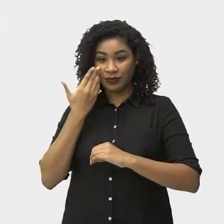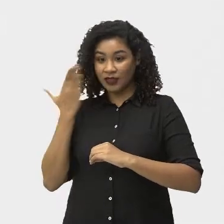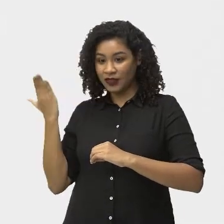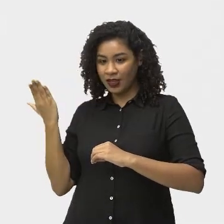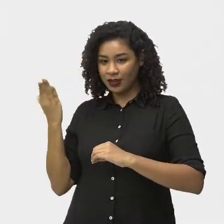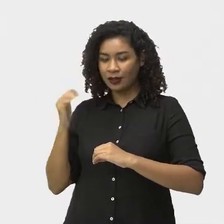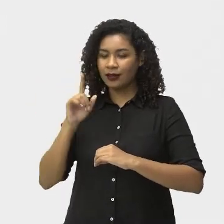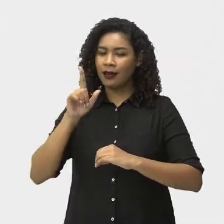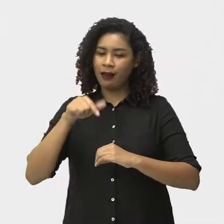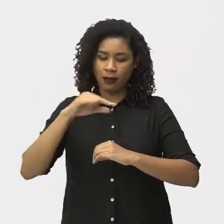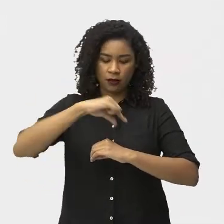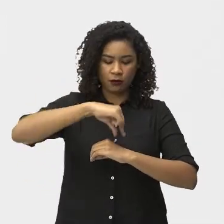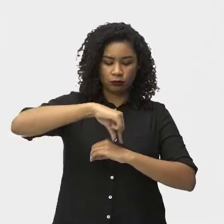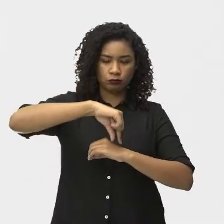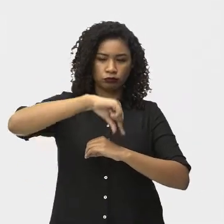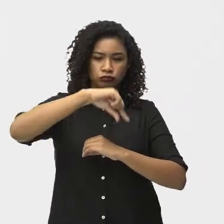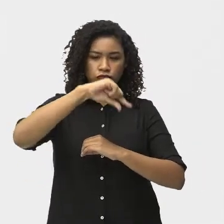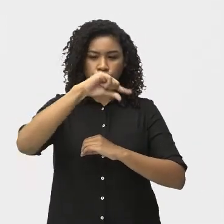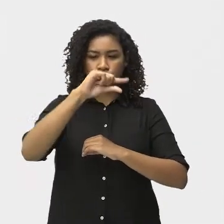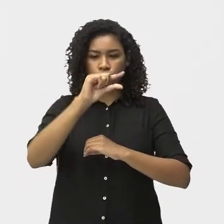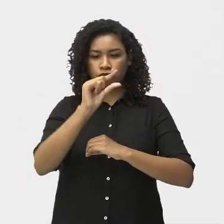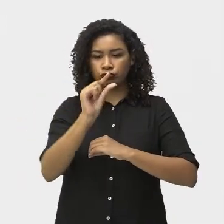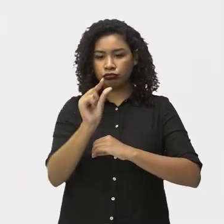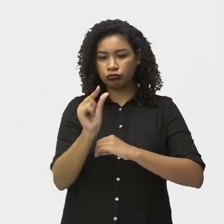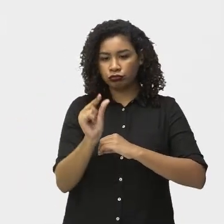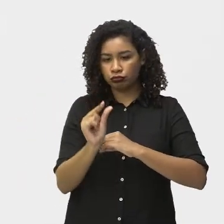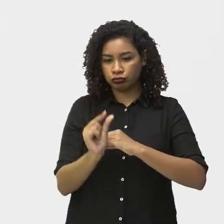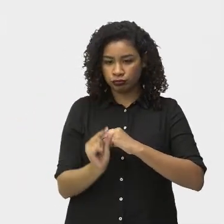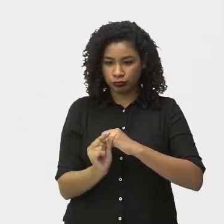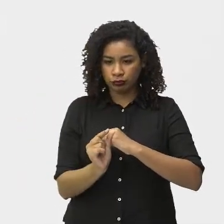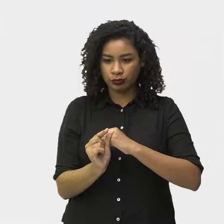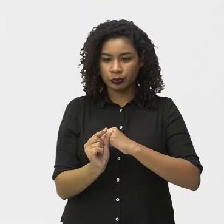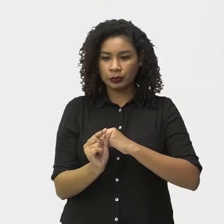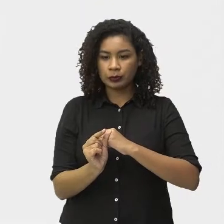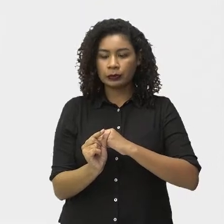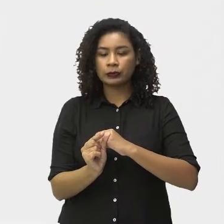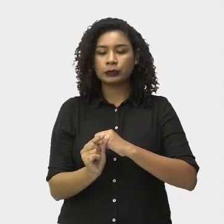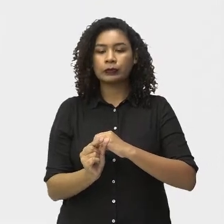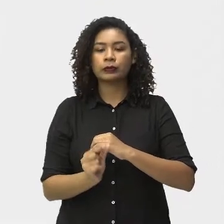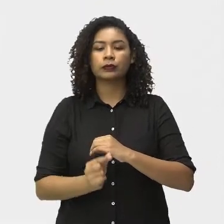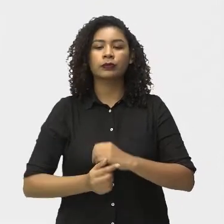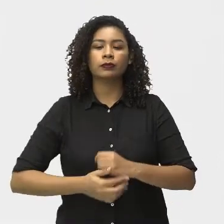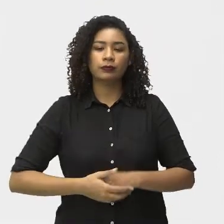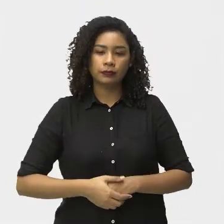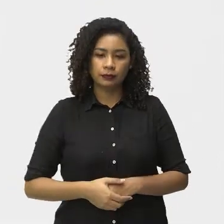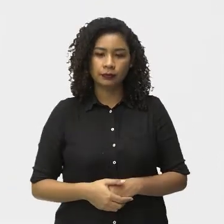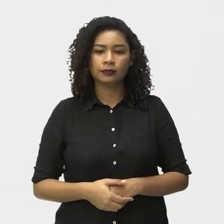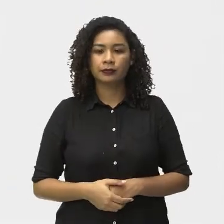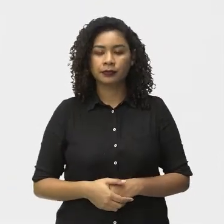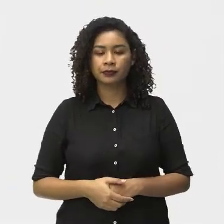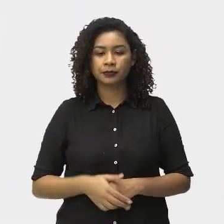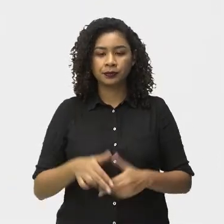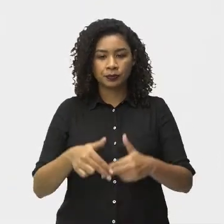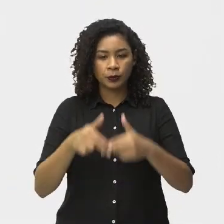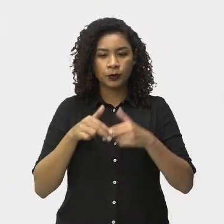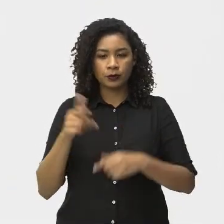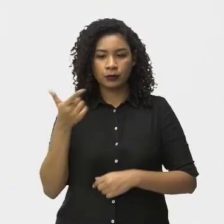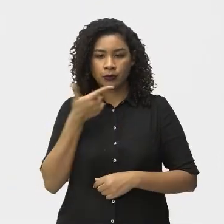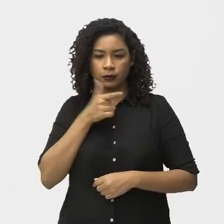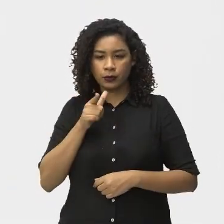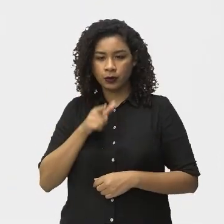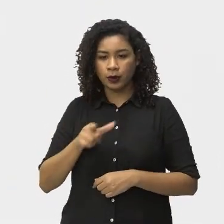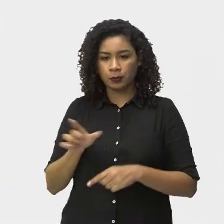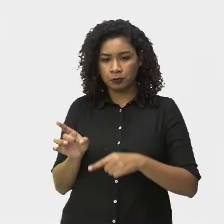esse passeio aqui por glândulas, né, onde o espermatozoide vai receber secreções. E depois até com que ele possa ser